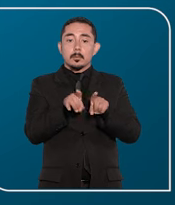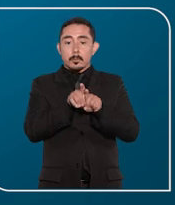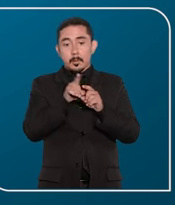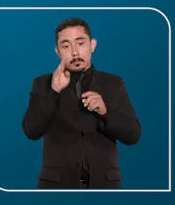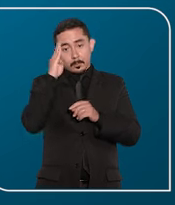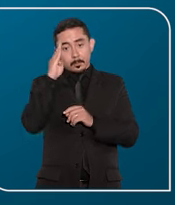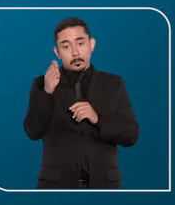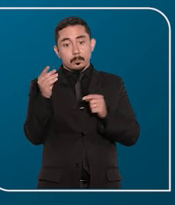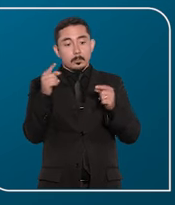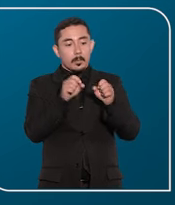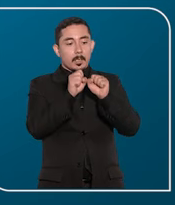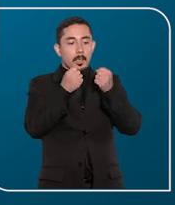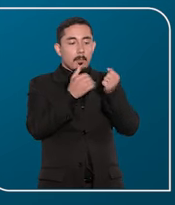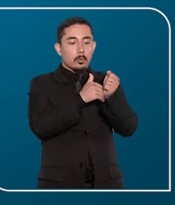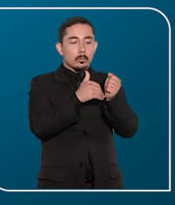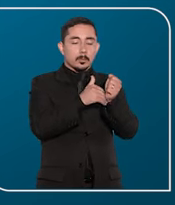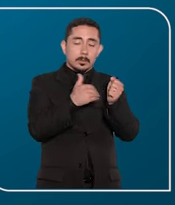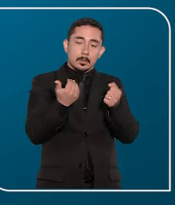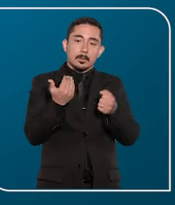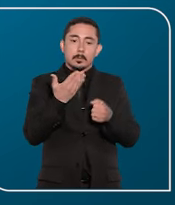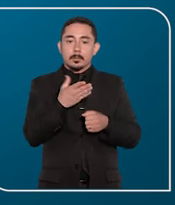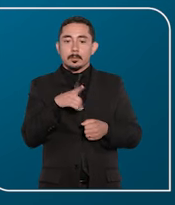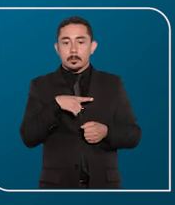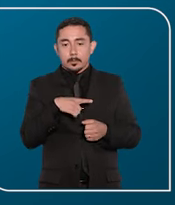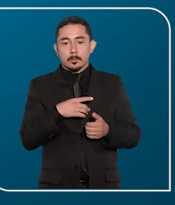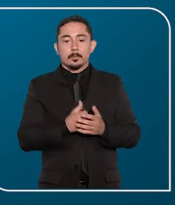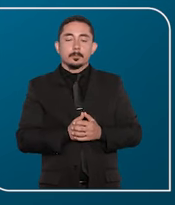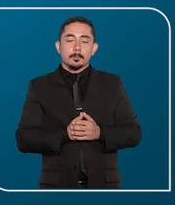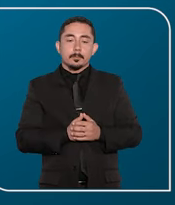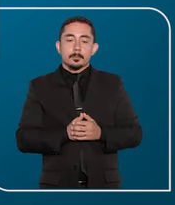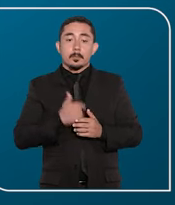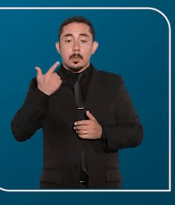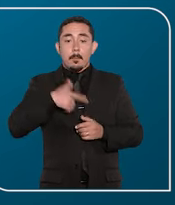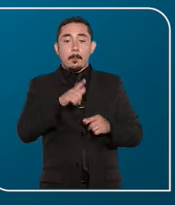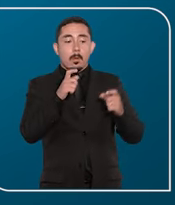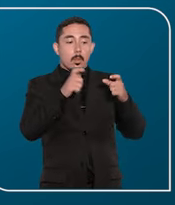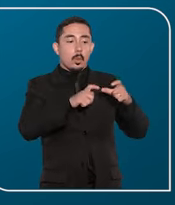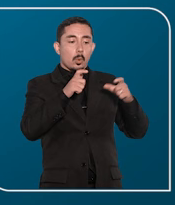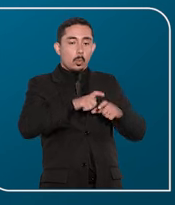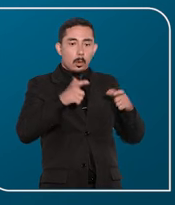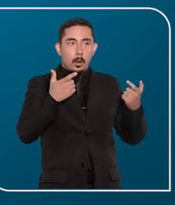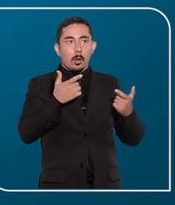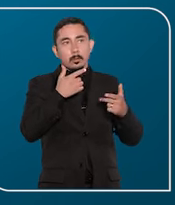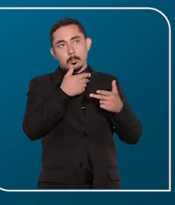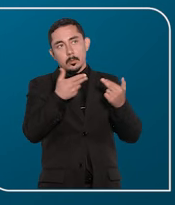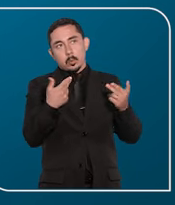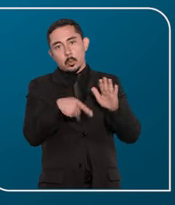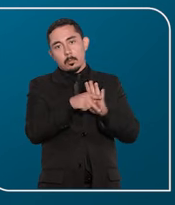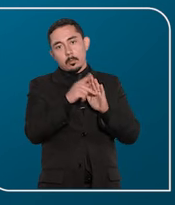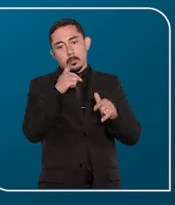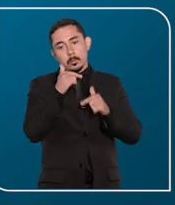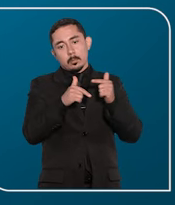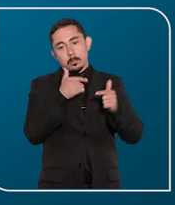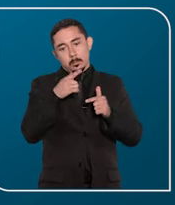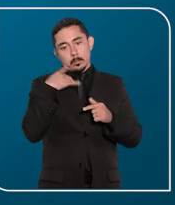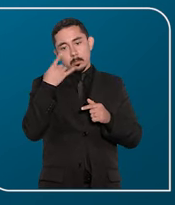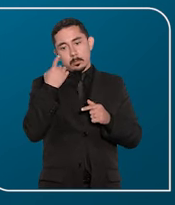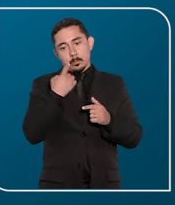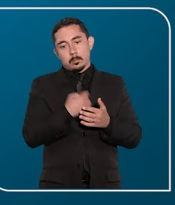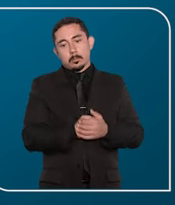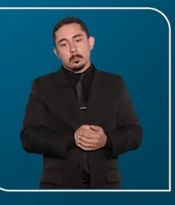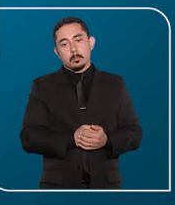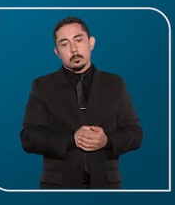a quebra da inviolabilidade ou do local ou dos instrumentos de trabalho do advogado. Sim, é uma